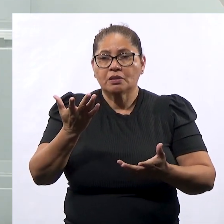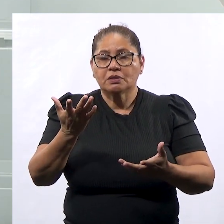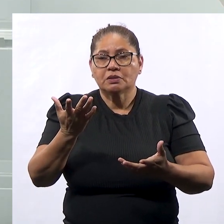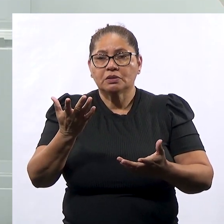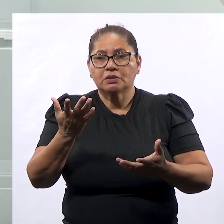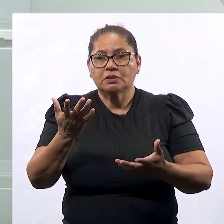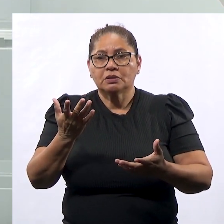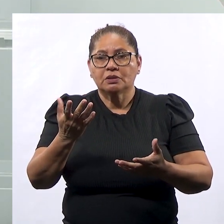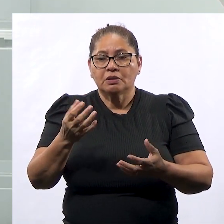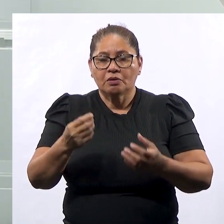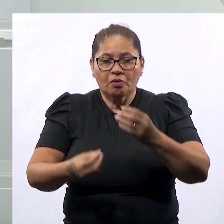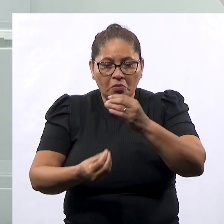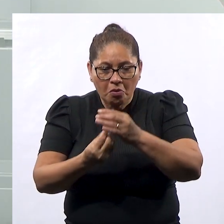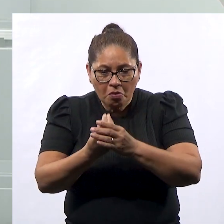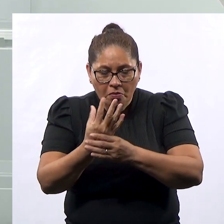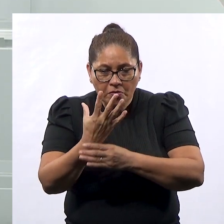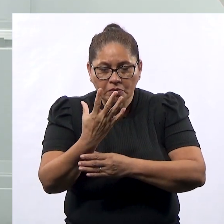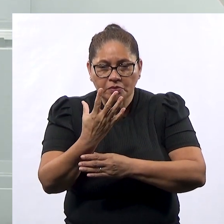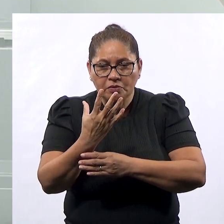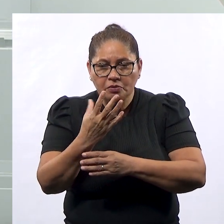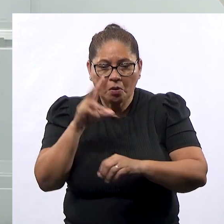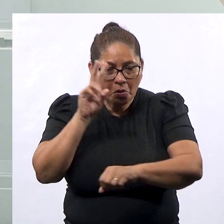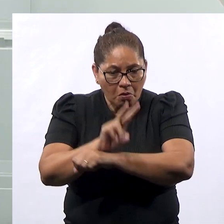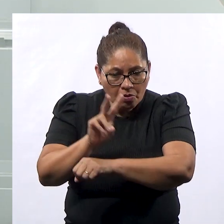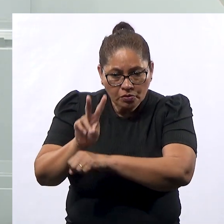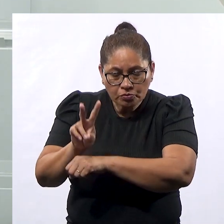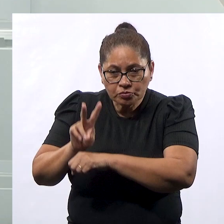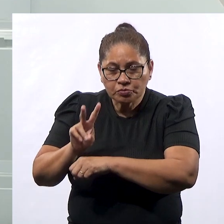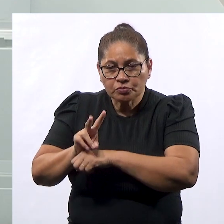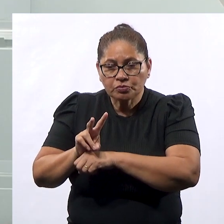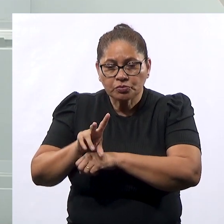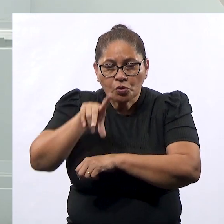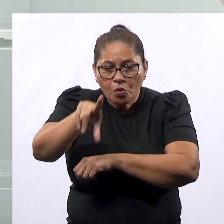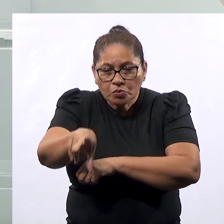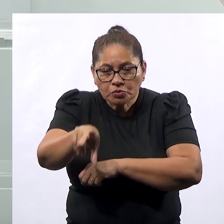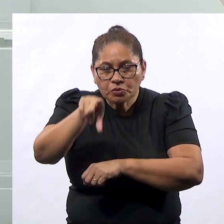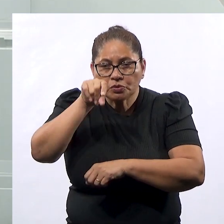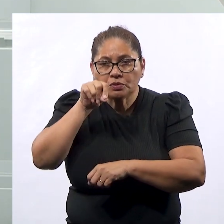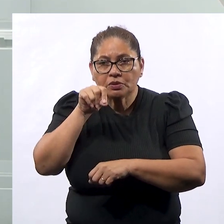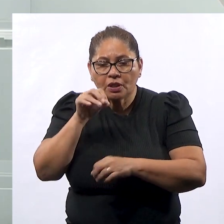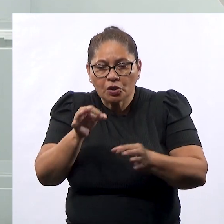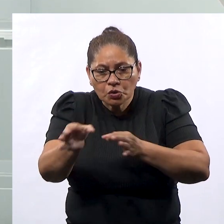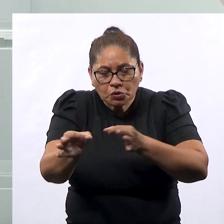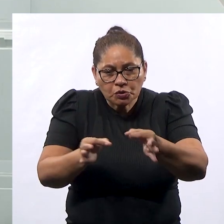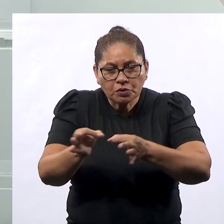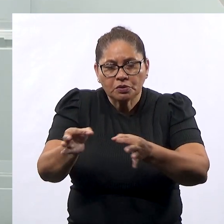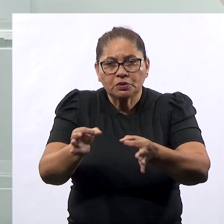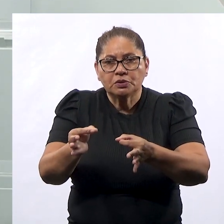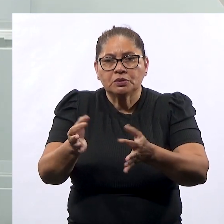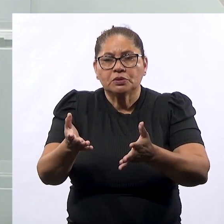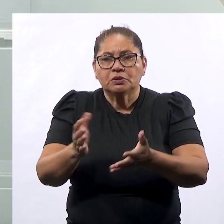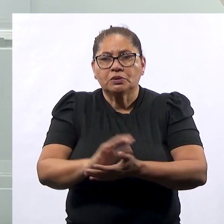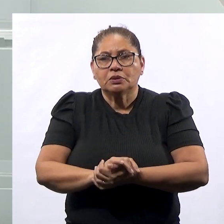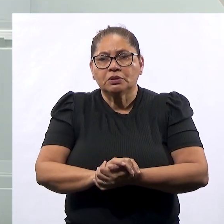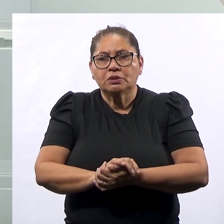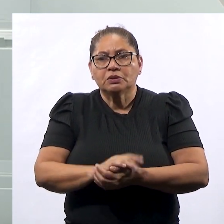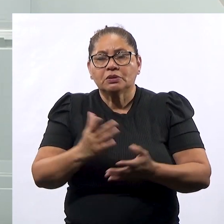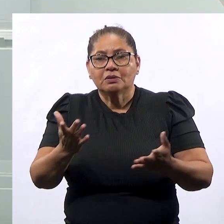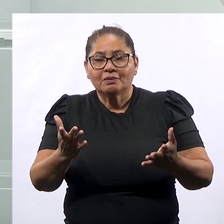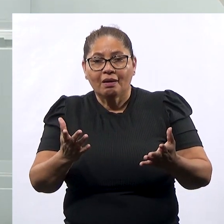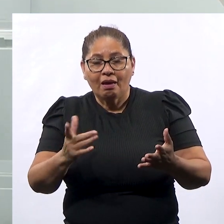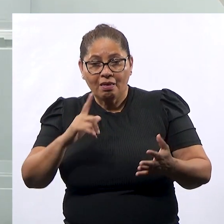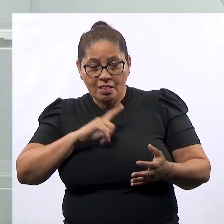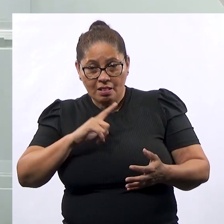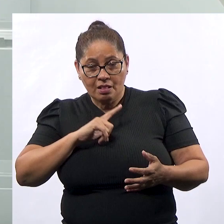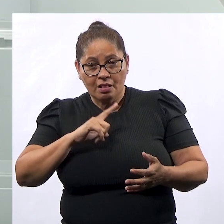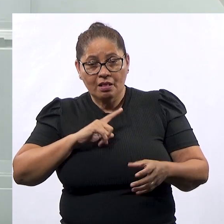temperos, como plantar, como fazer o cultivo, como fazer a colheita, como preparar esses instrumentos.